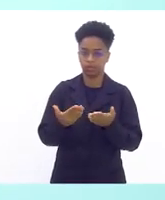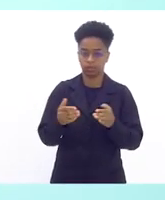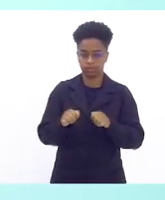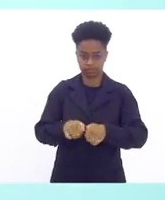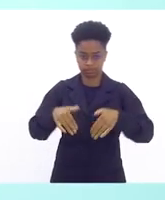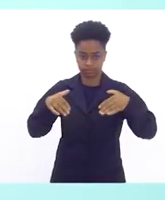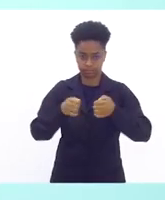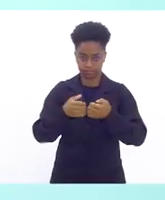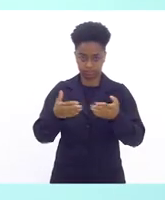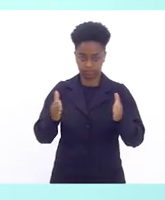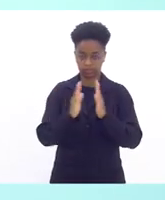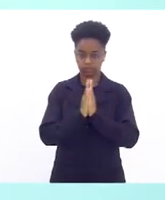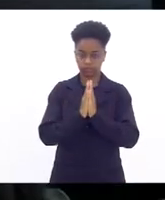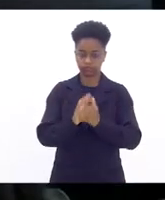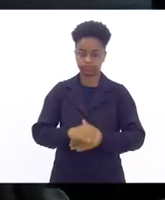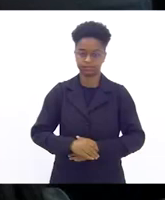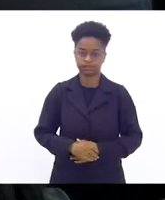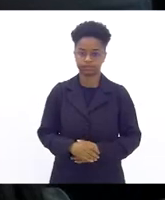gentileza